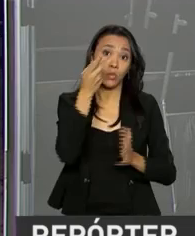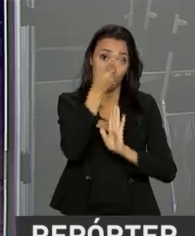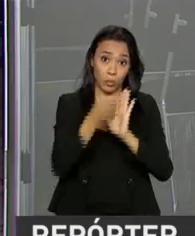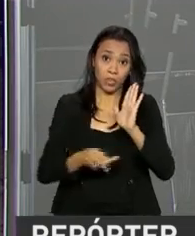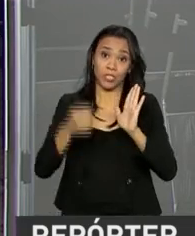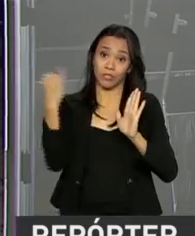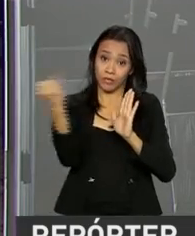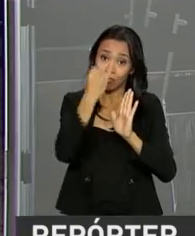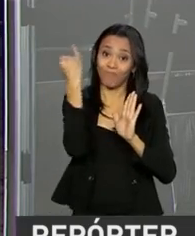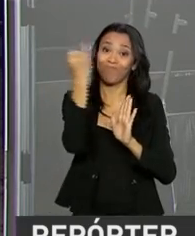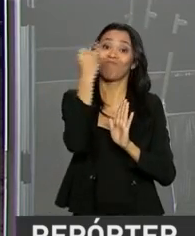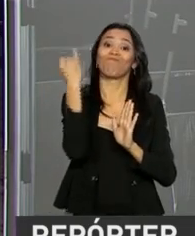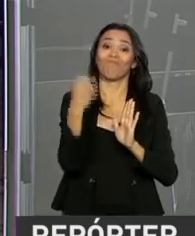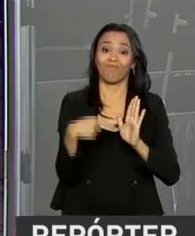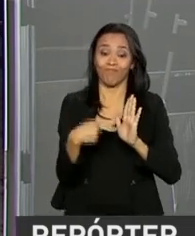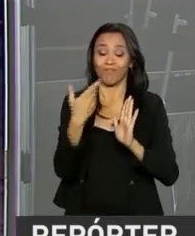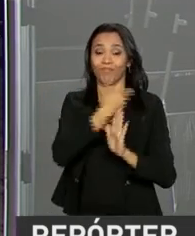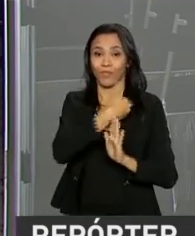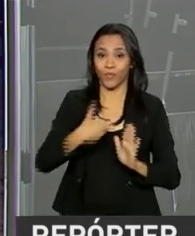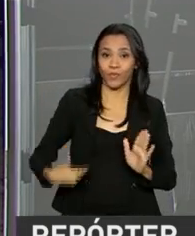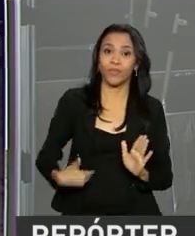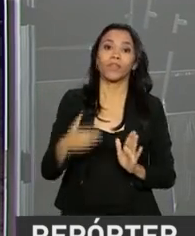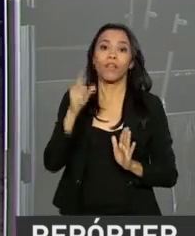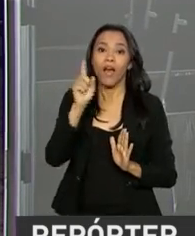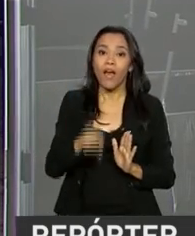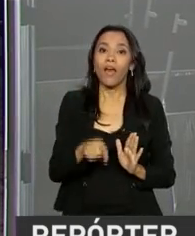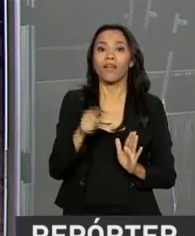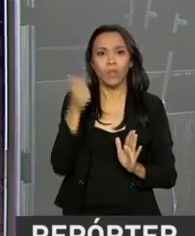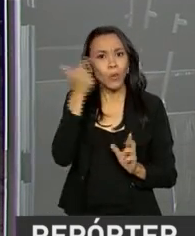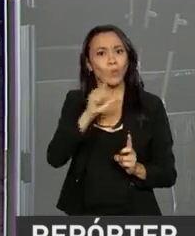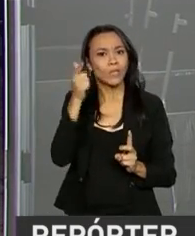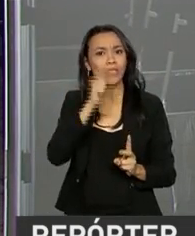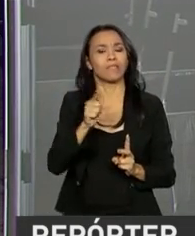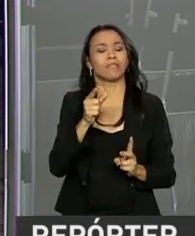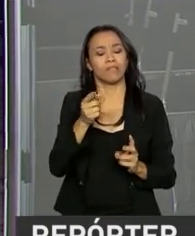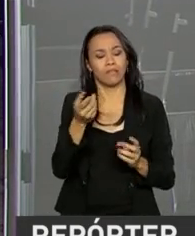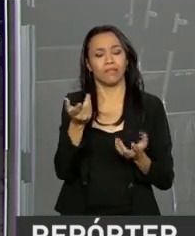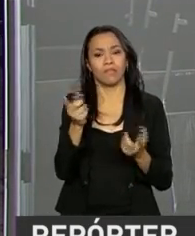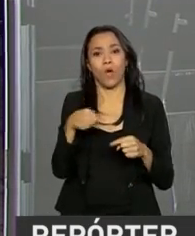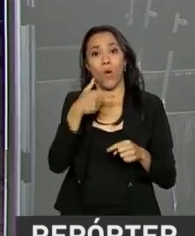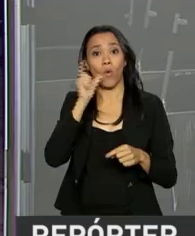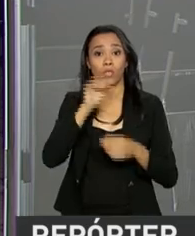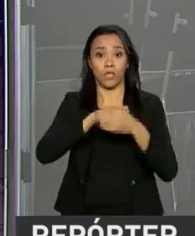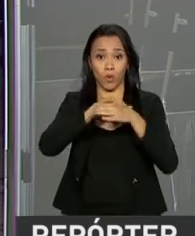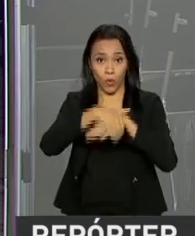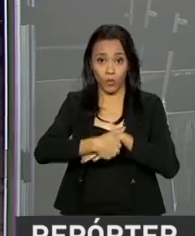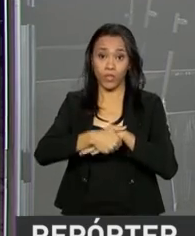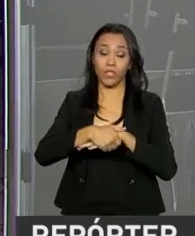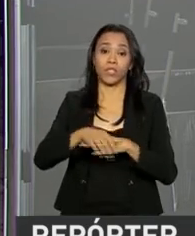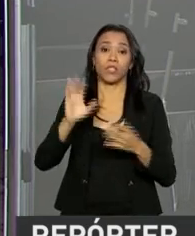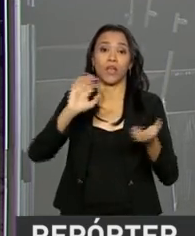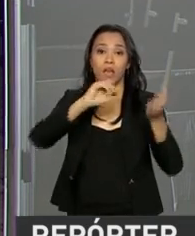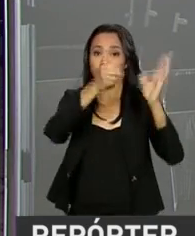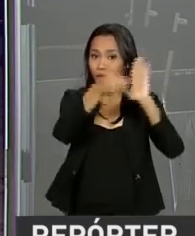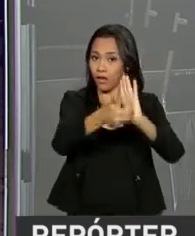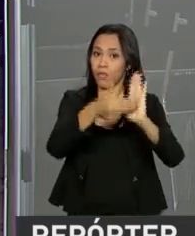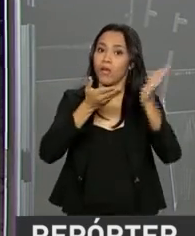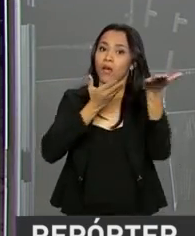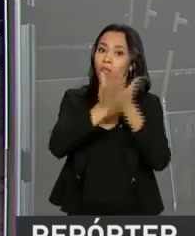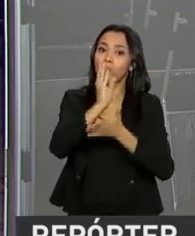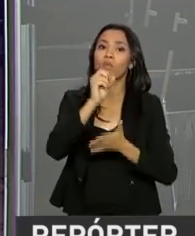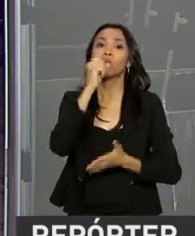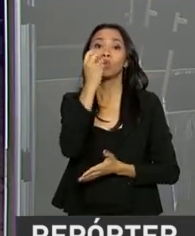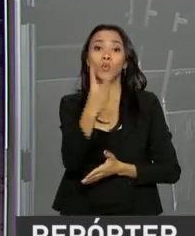o governo no legislativo estão dando resultados tanto que ontem à noite a câmara dos deputados aprovou